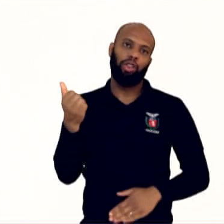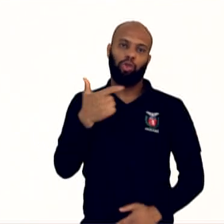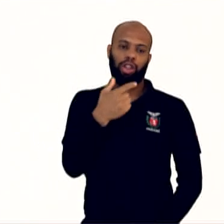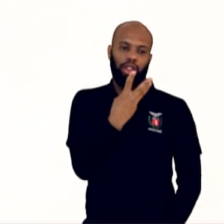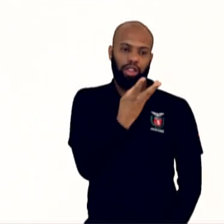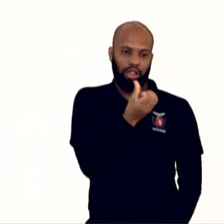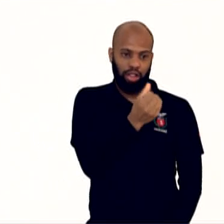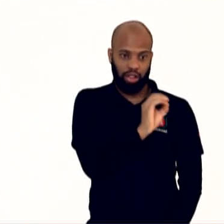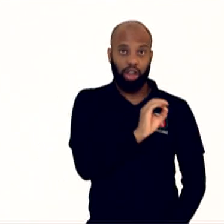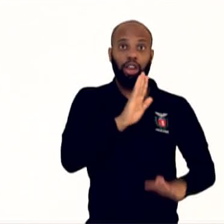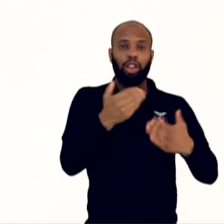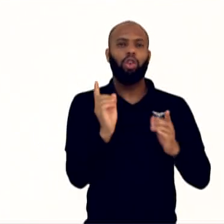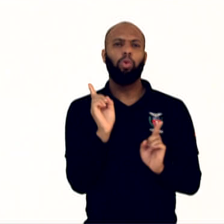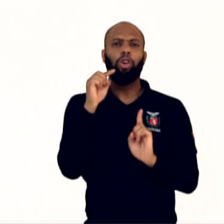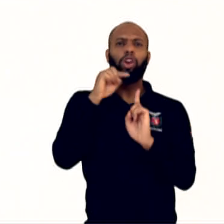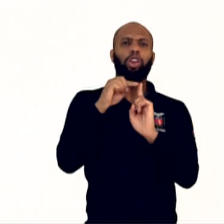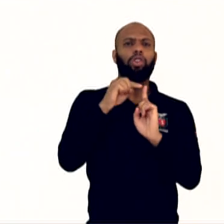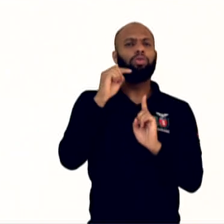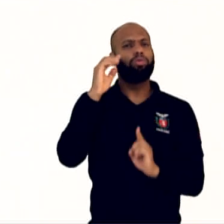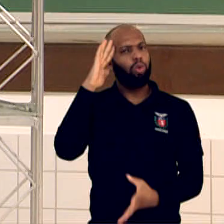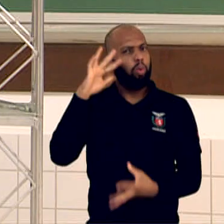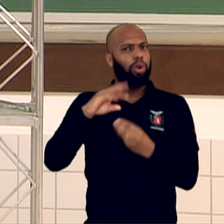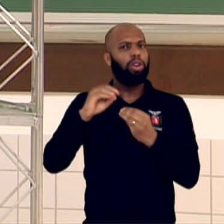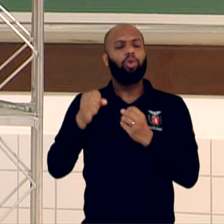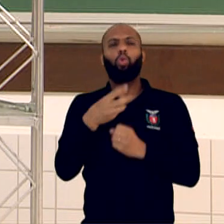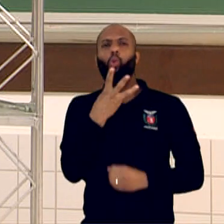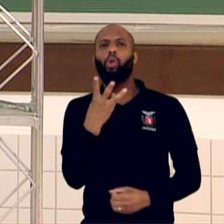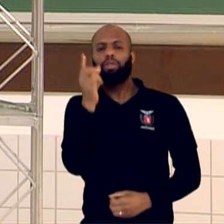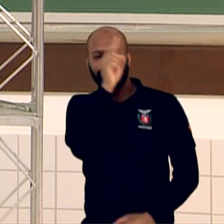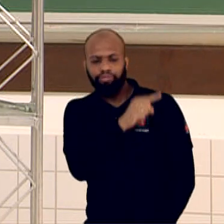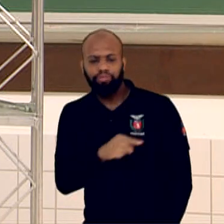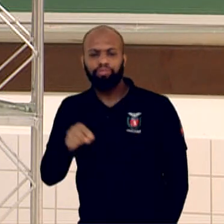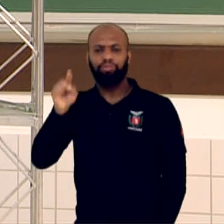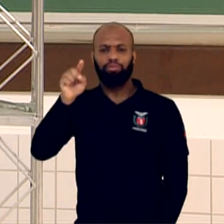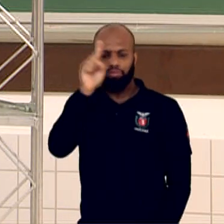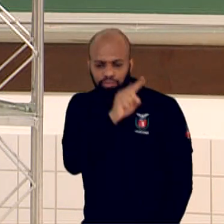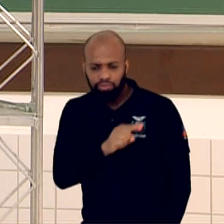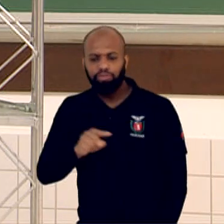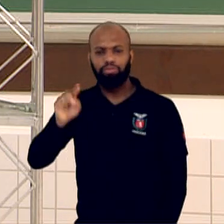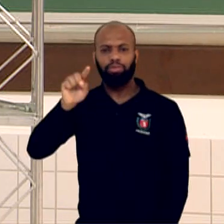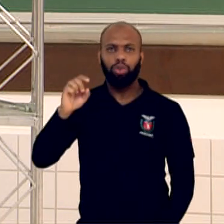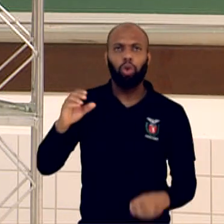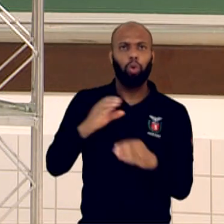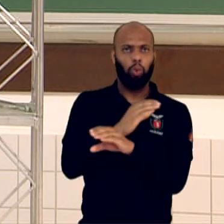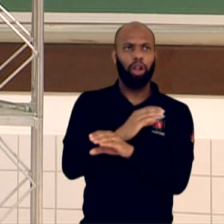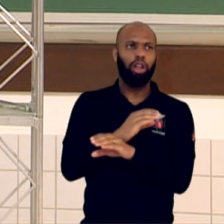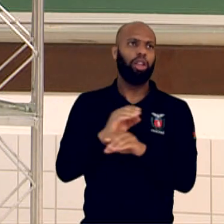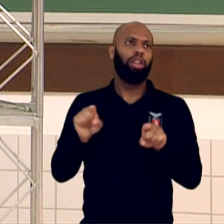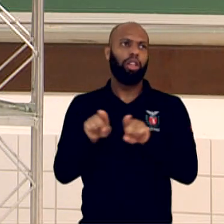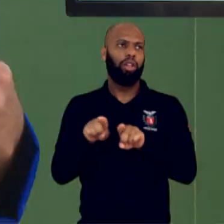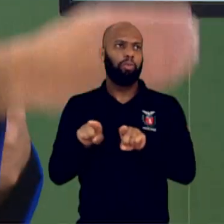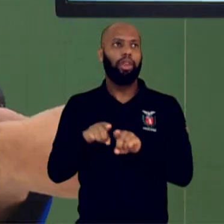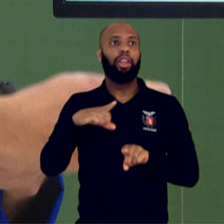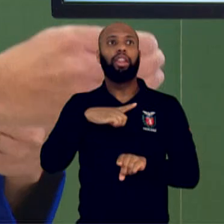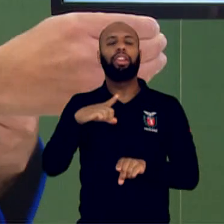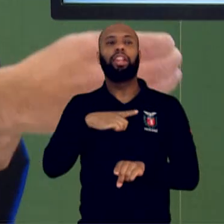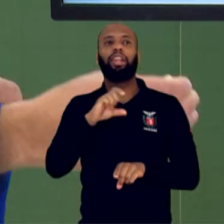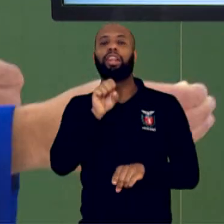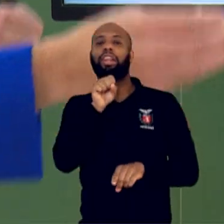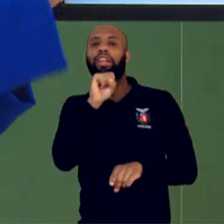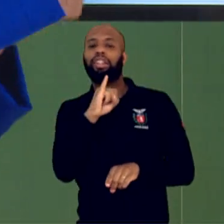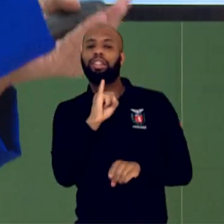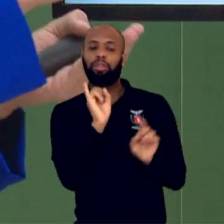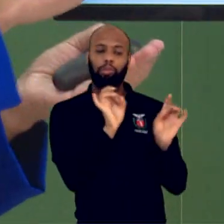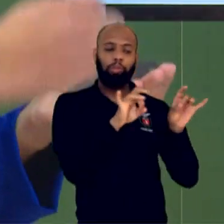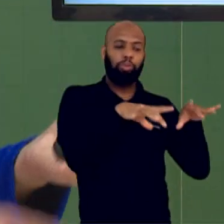o objetivo é entender quantas voltas completas, né, eu tenho que percorrer e ainda mais, né, o ângulo de resto da